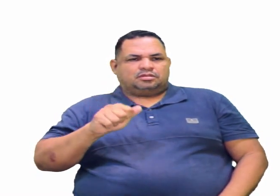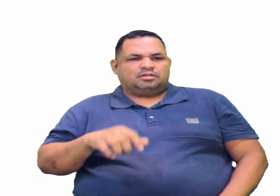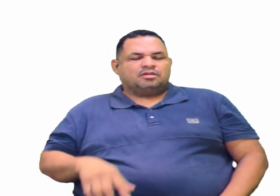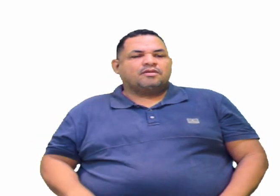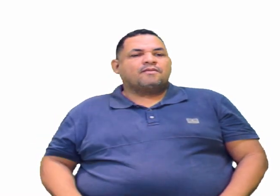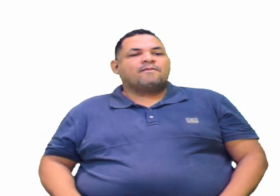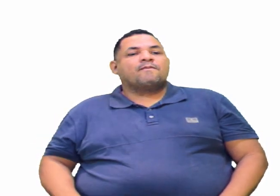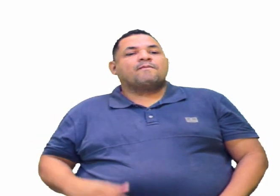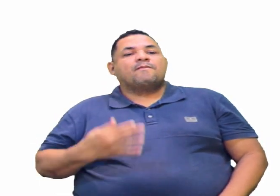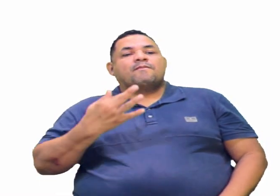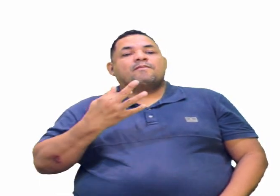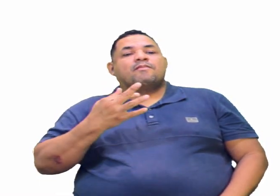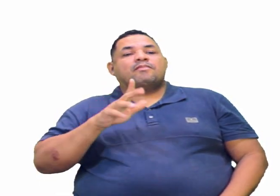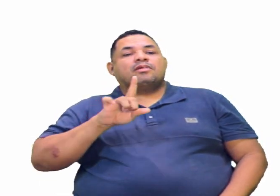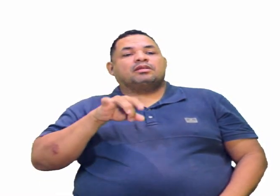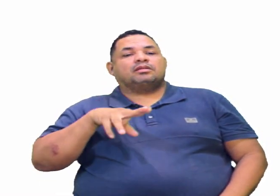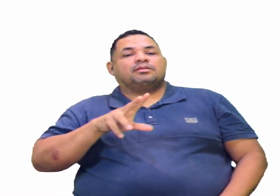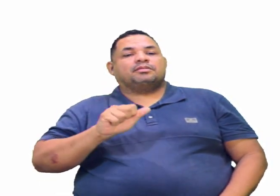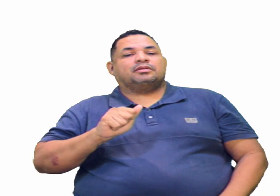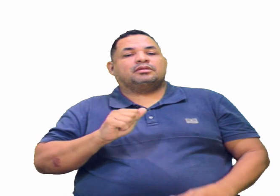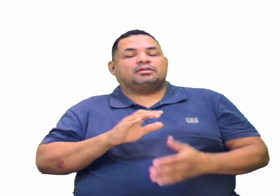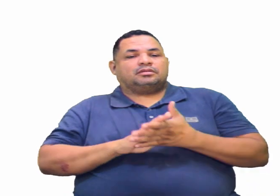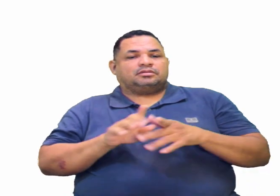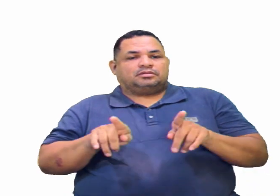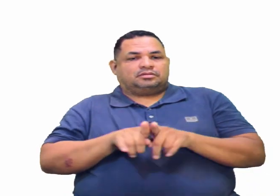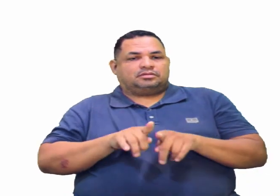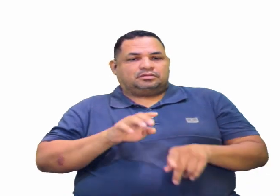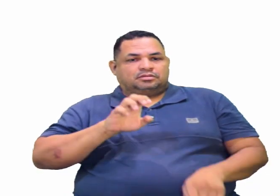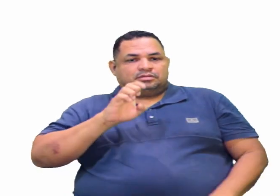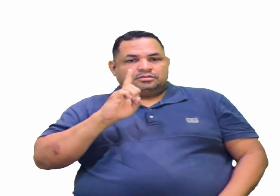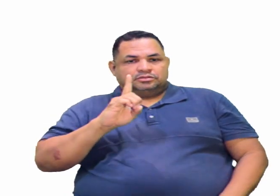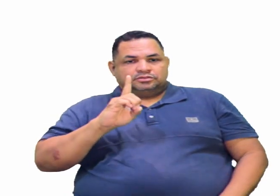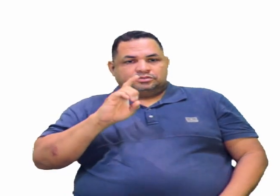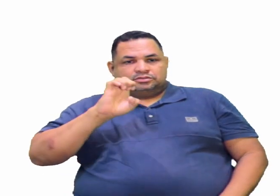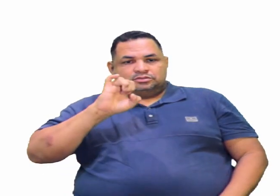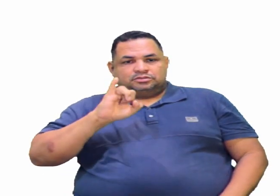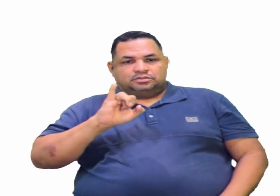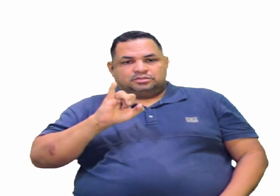A fenilamina e a